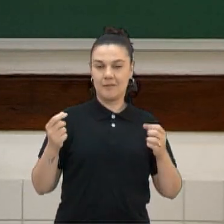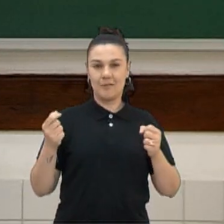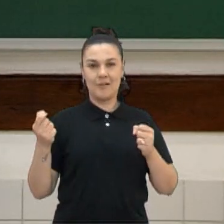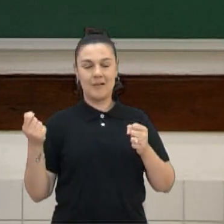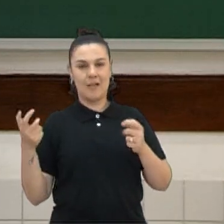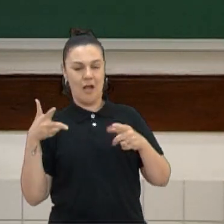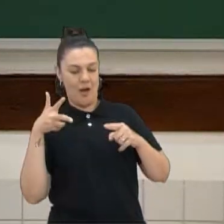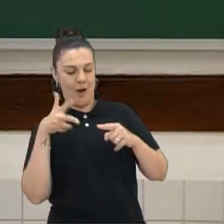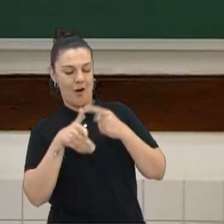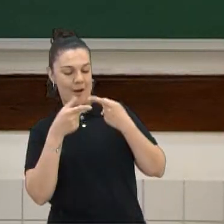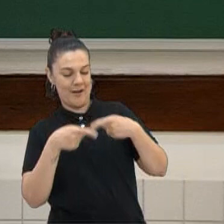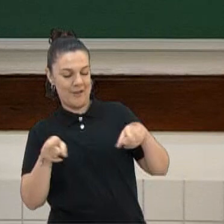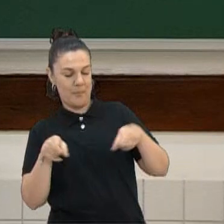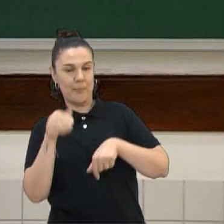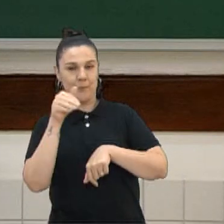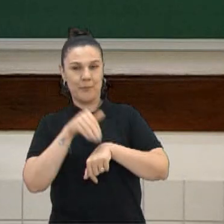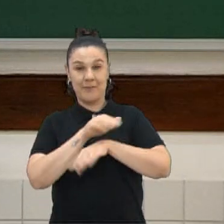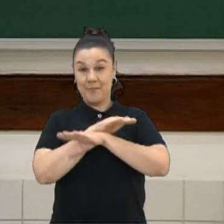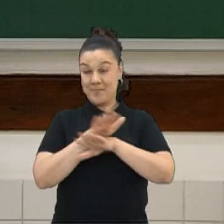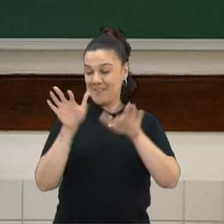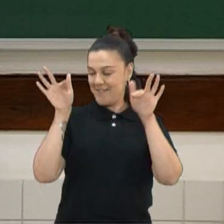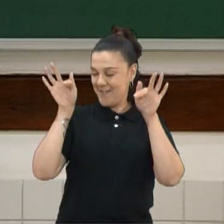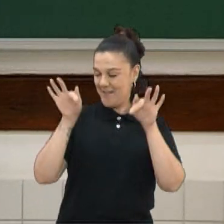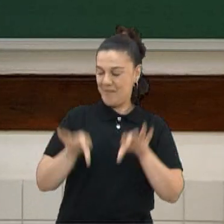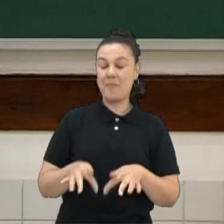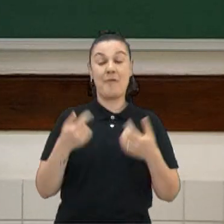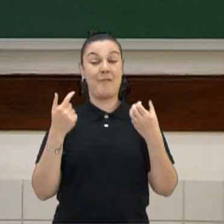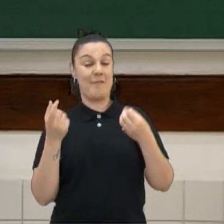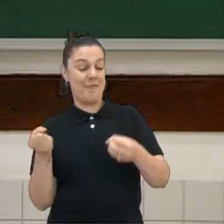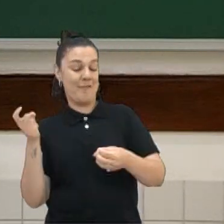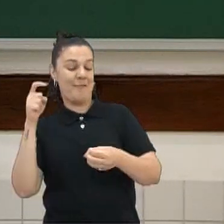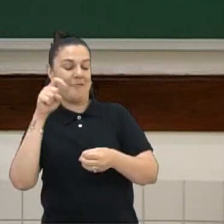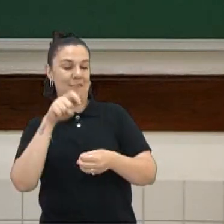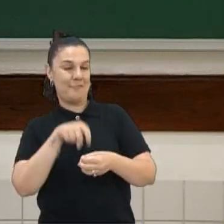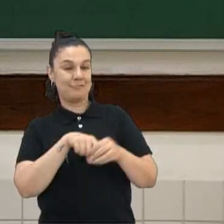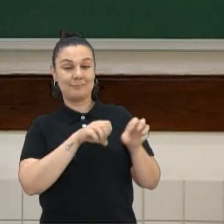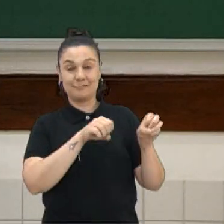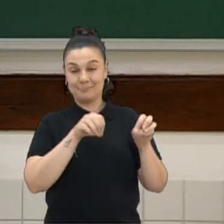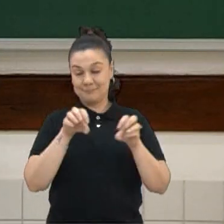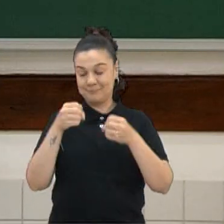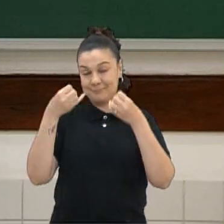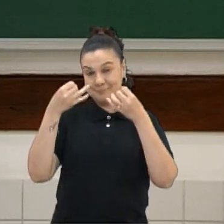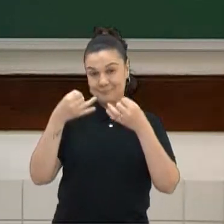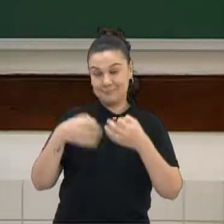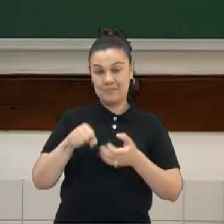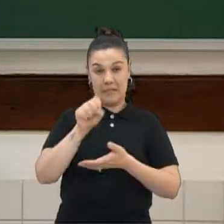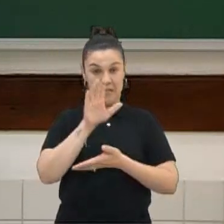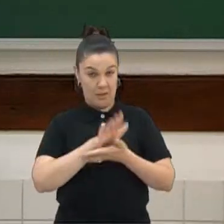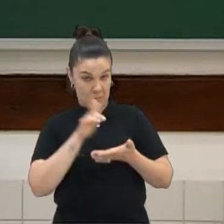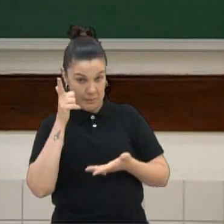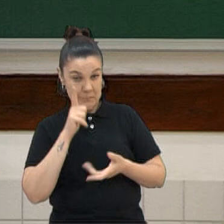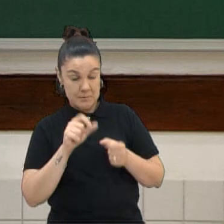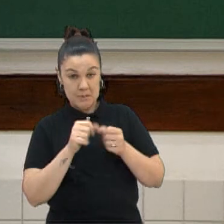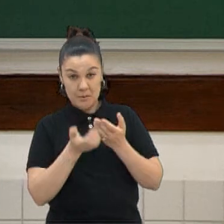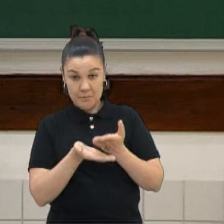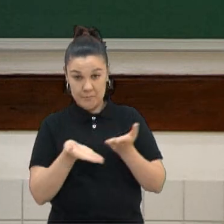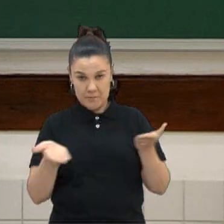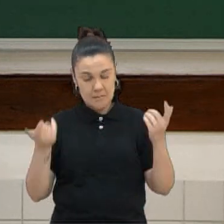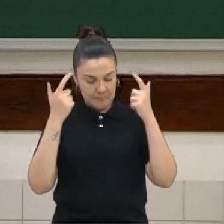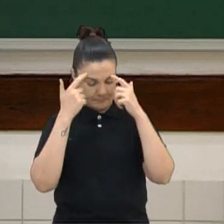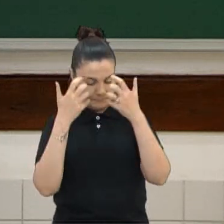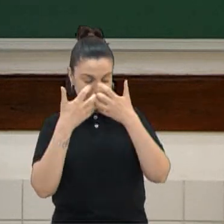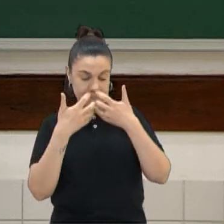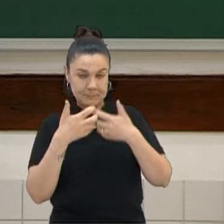Corta a música que o tempo acabou, galera. Voltamos aqui para explicar esse exercício. Conseguiu fazer?